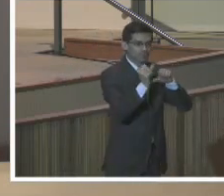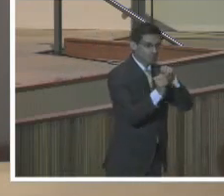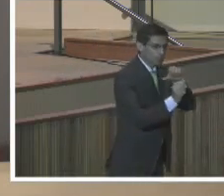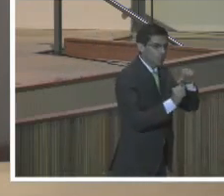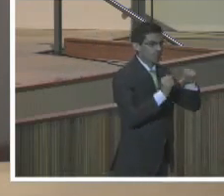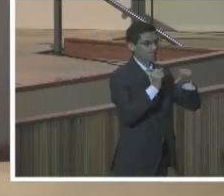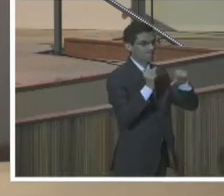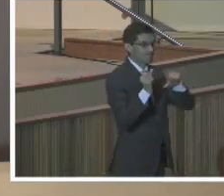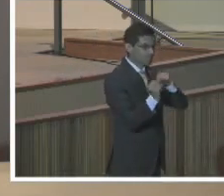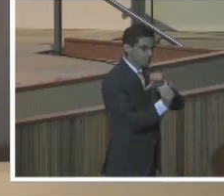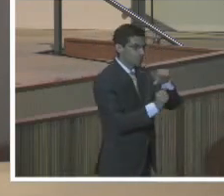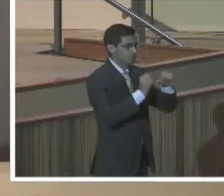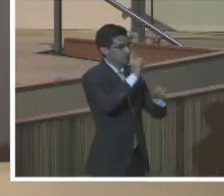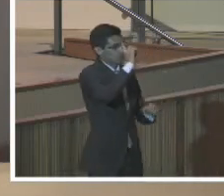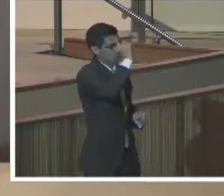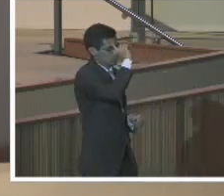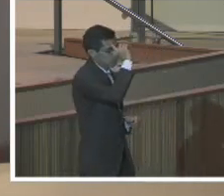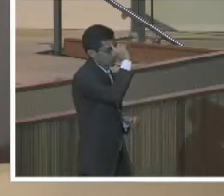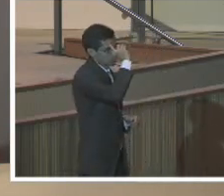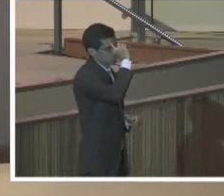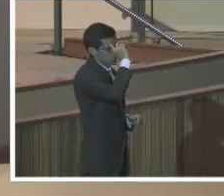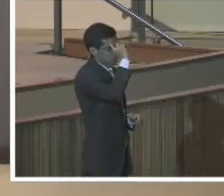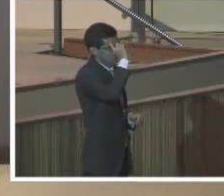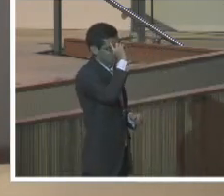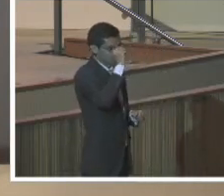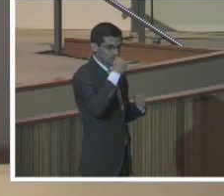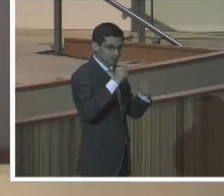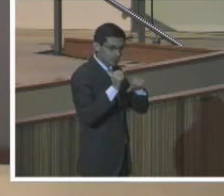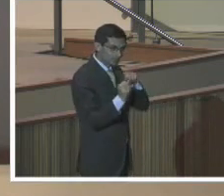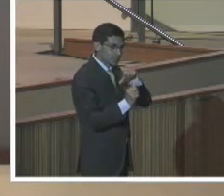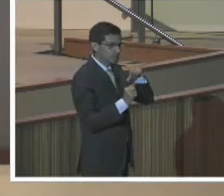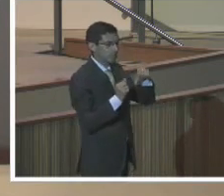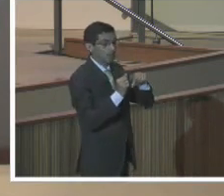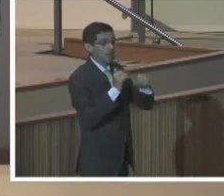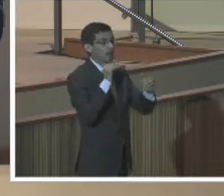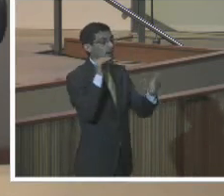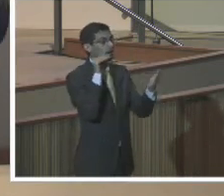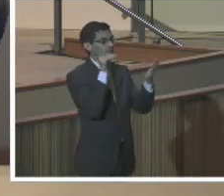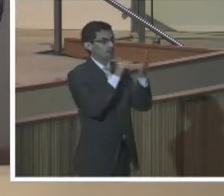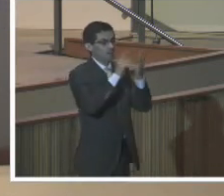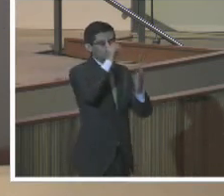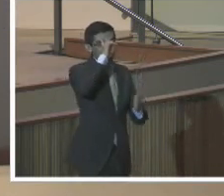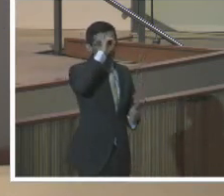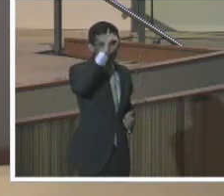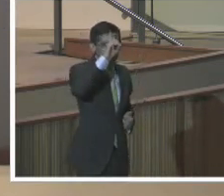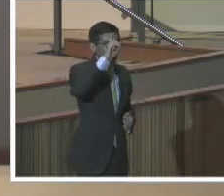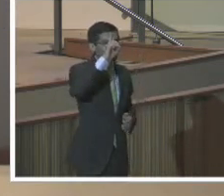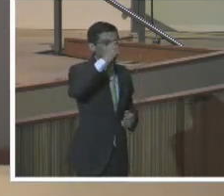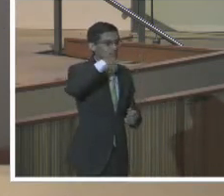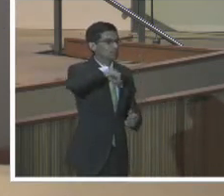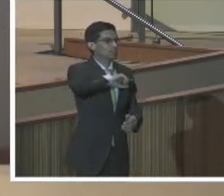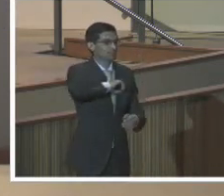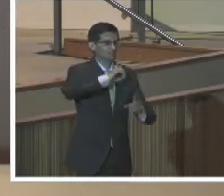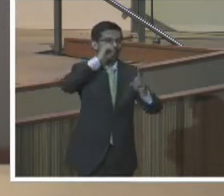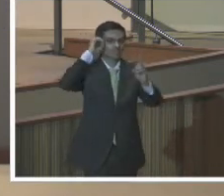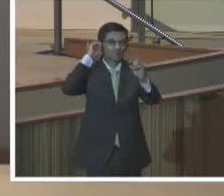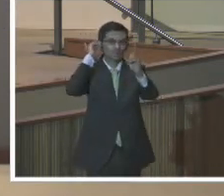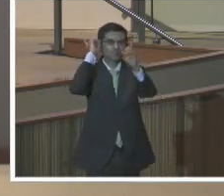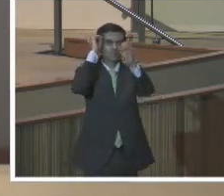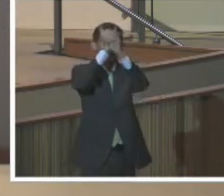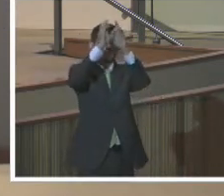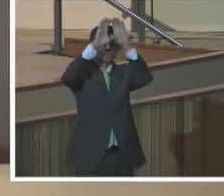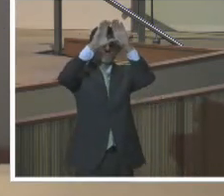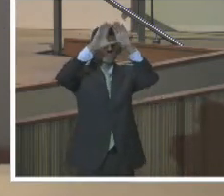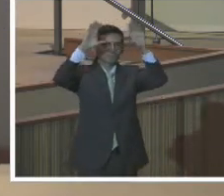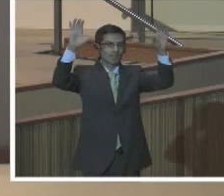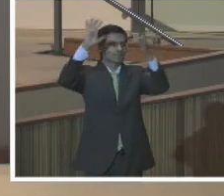outra vez, e outra vez, e outra vez, até aquele dia, quando nos encontrarmos definitivamente com Ele, e